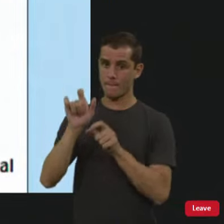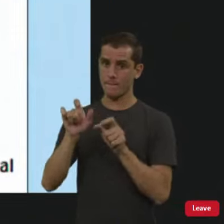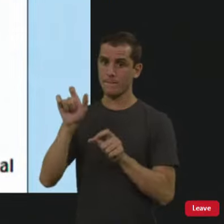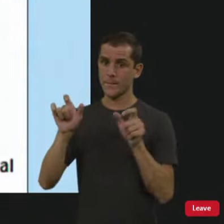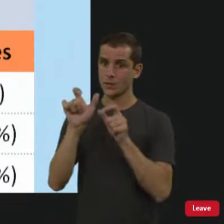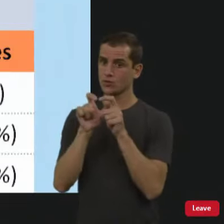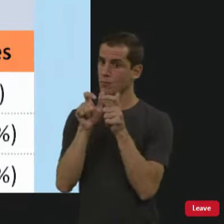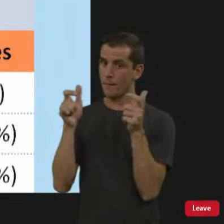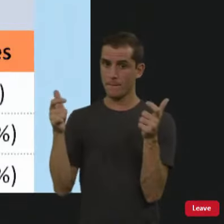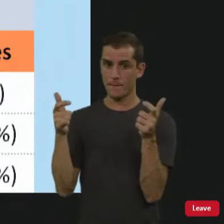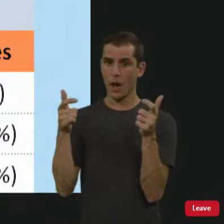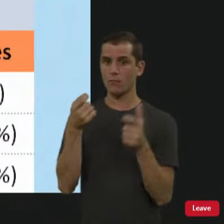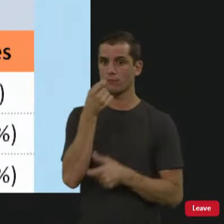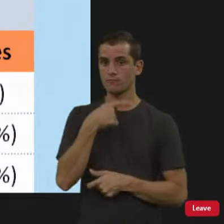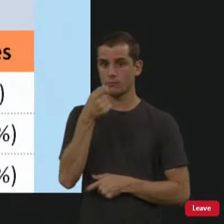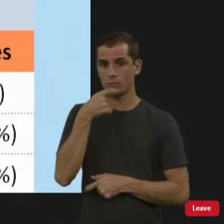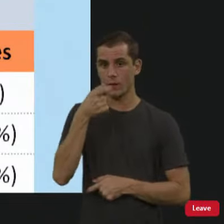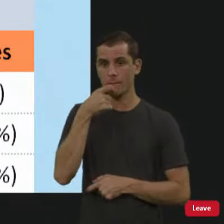medicamentos que